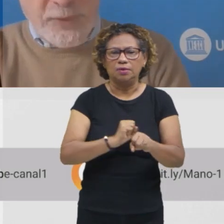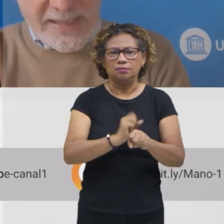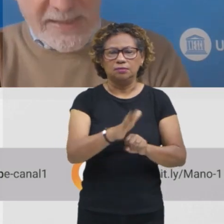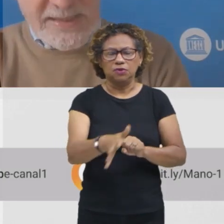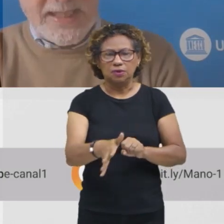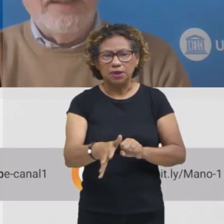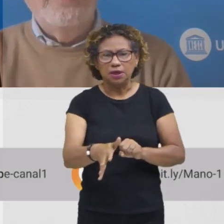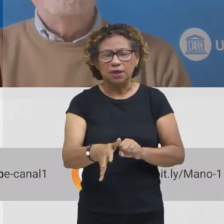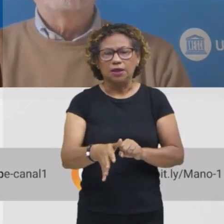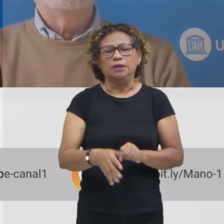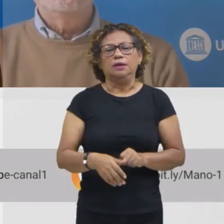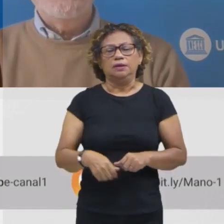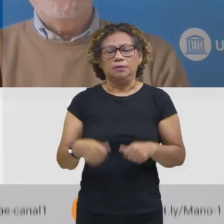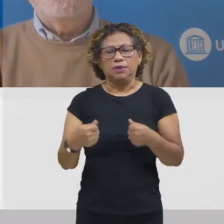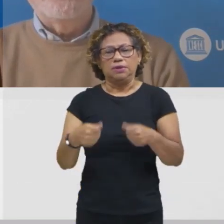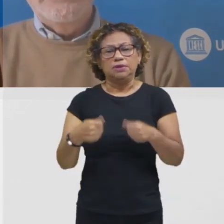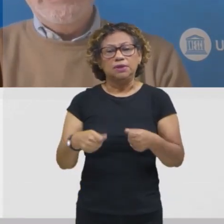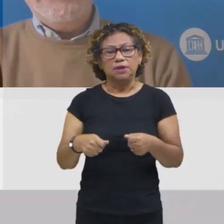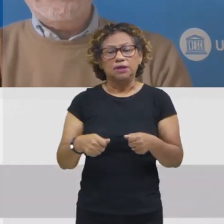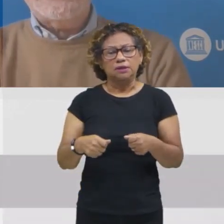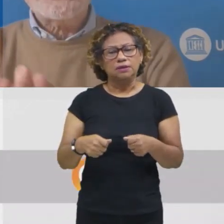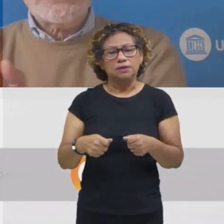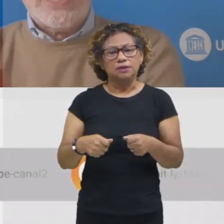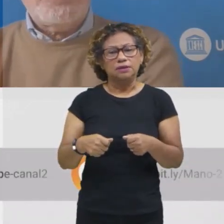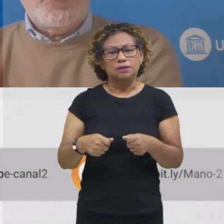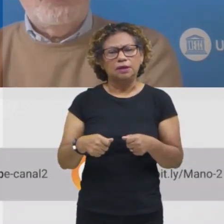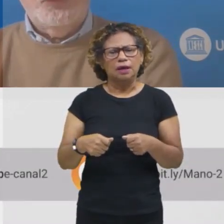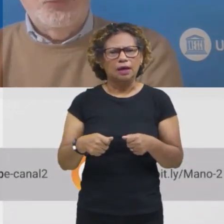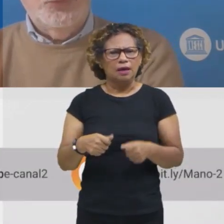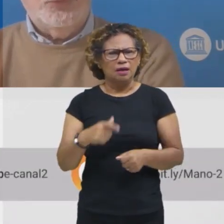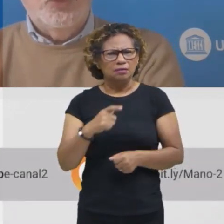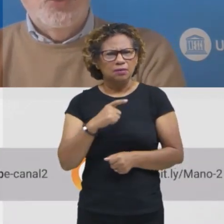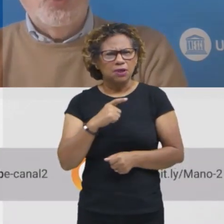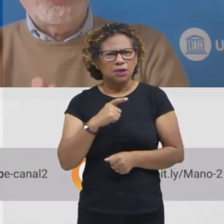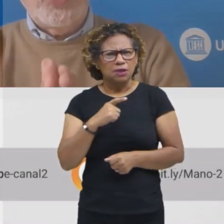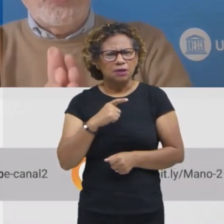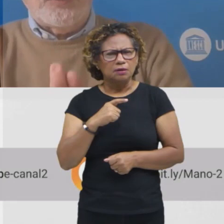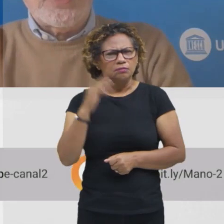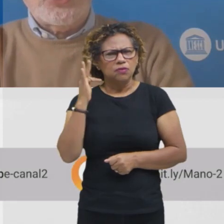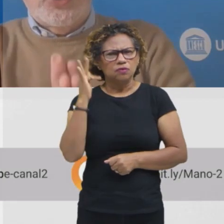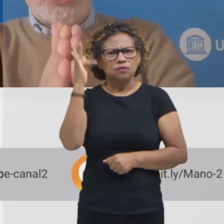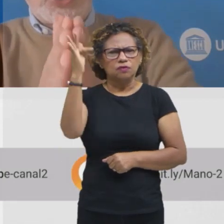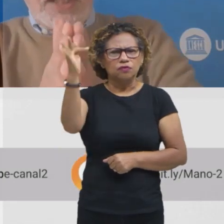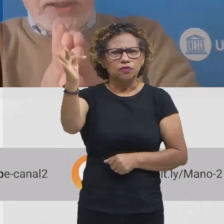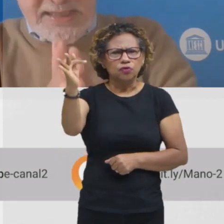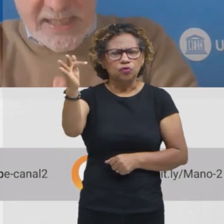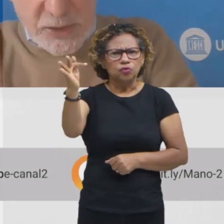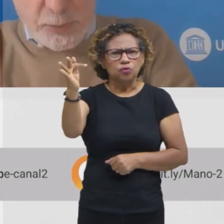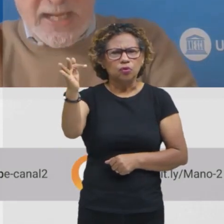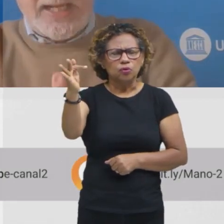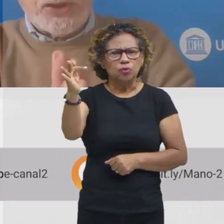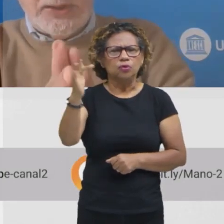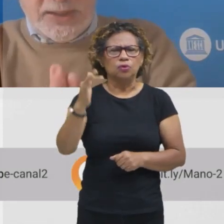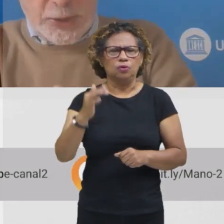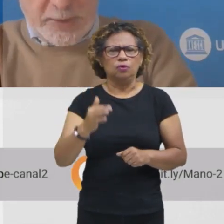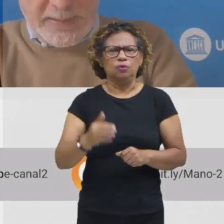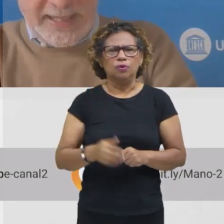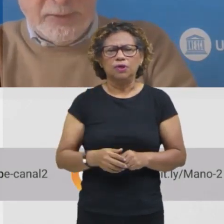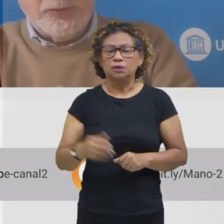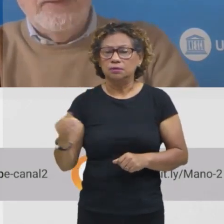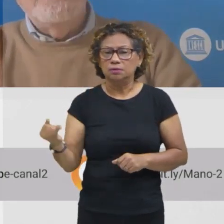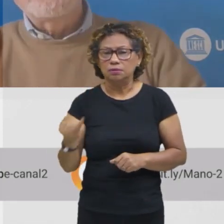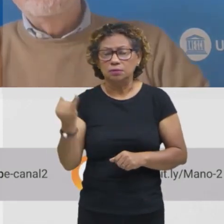esta prudência de não arrastar para o futuro o que são situações excepcionais